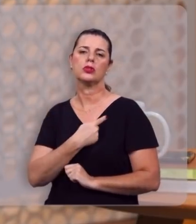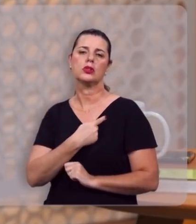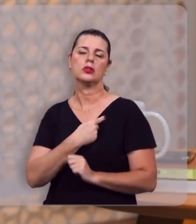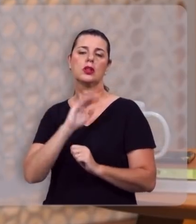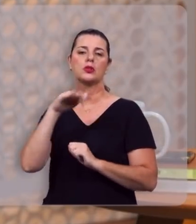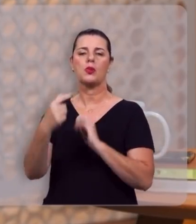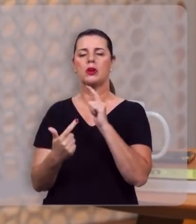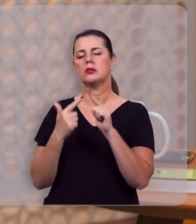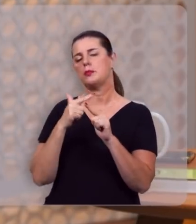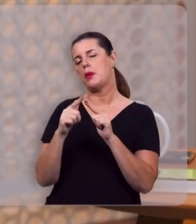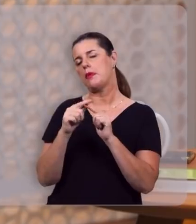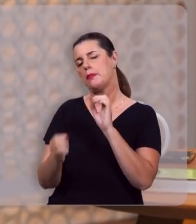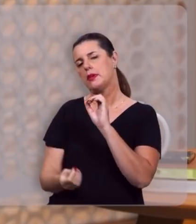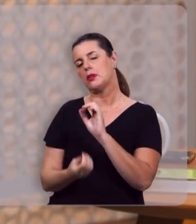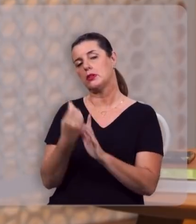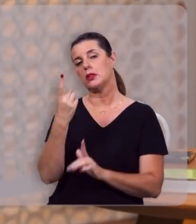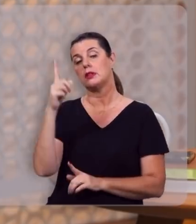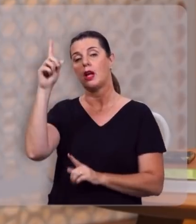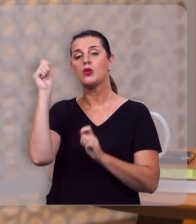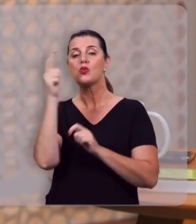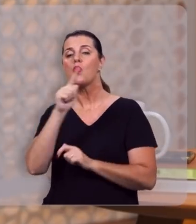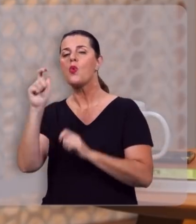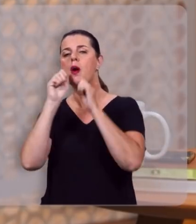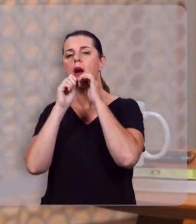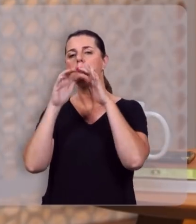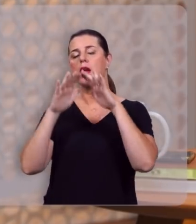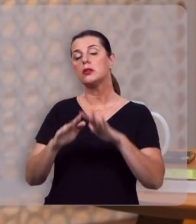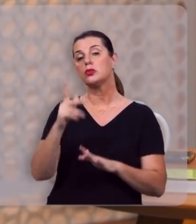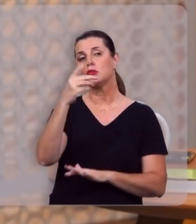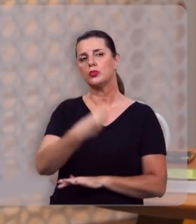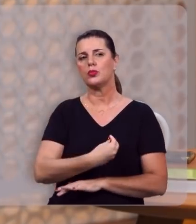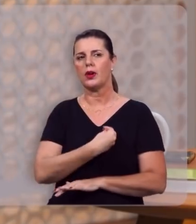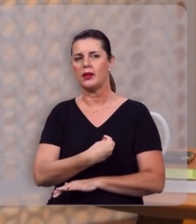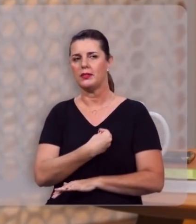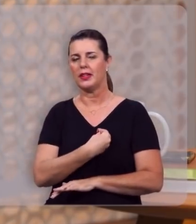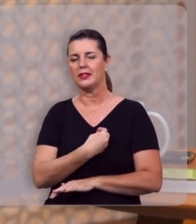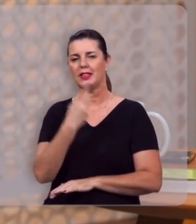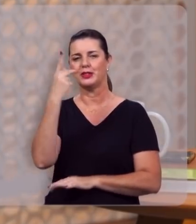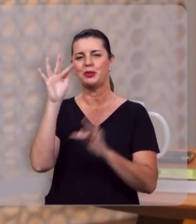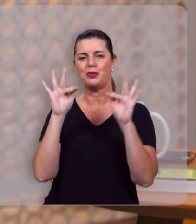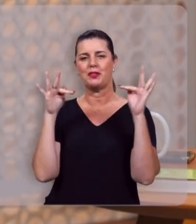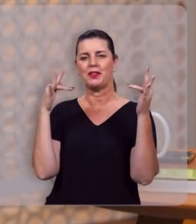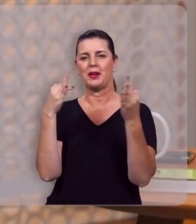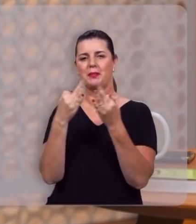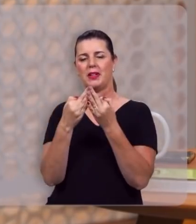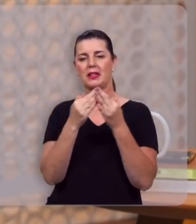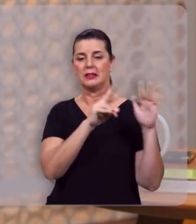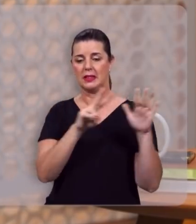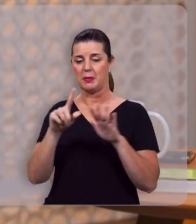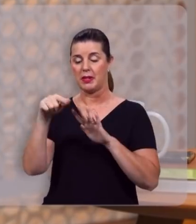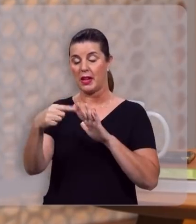às adversidades. Que Deus continue abençoando a sua vida e a sua família.